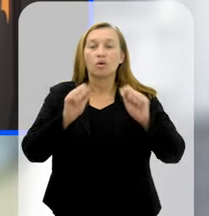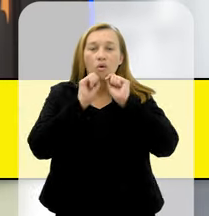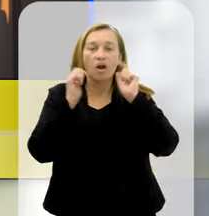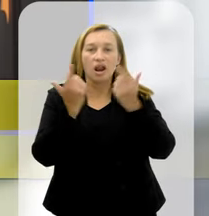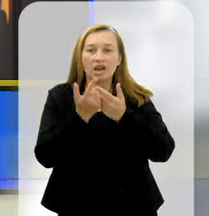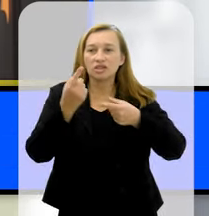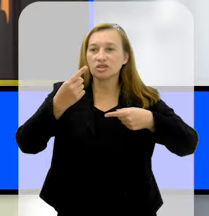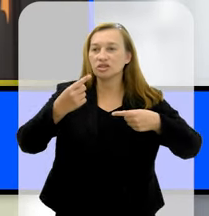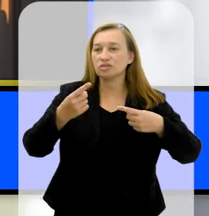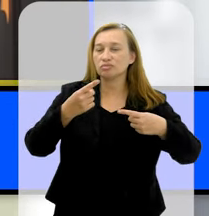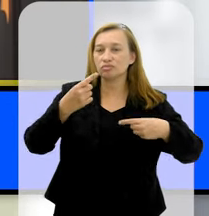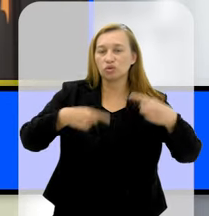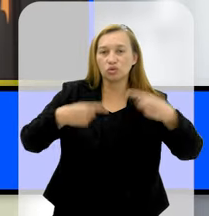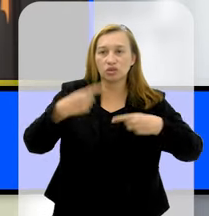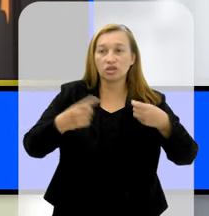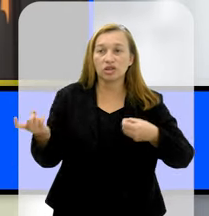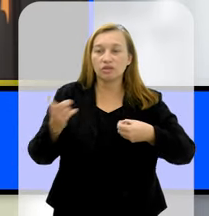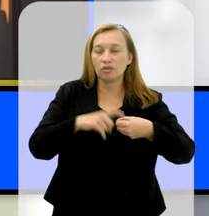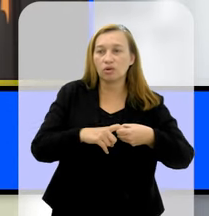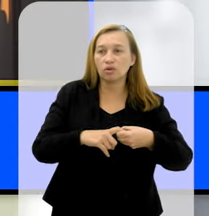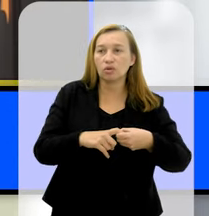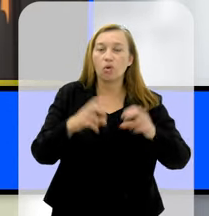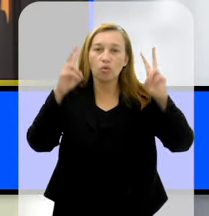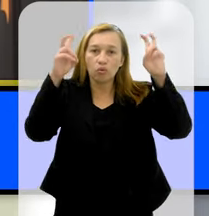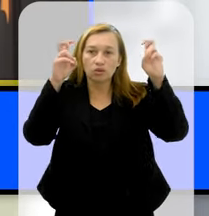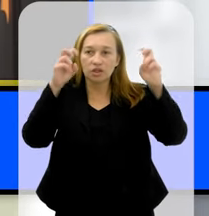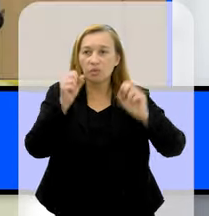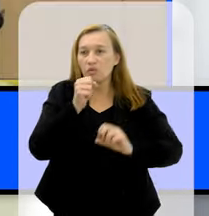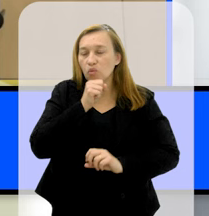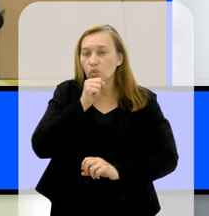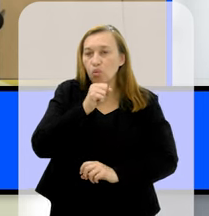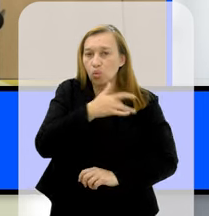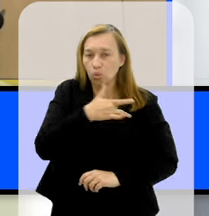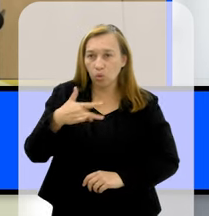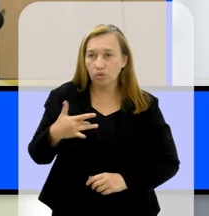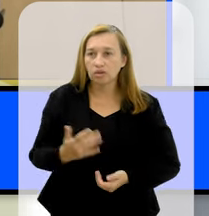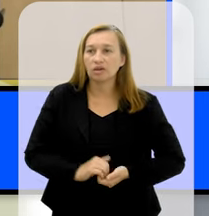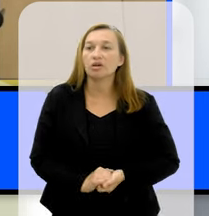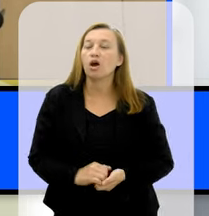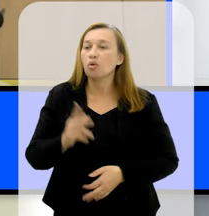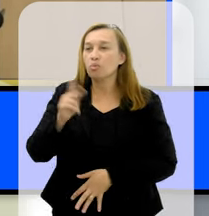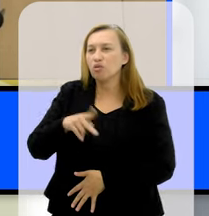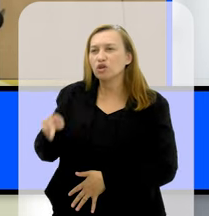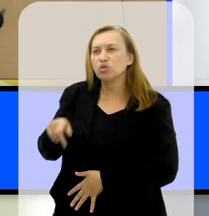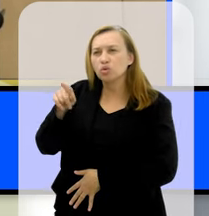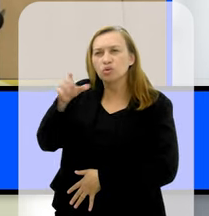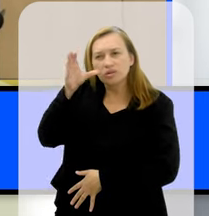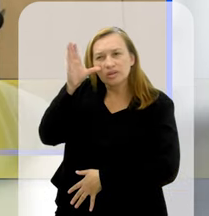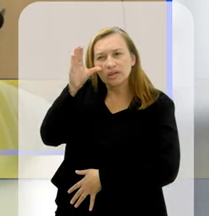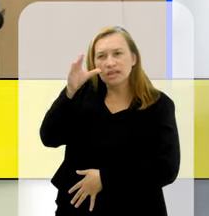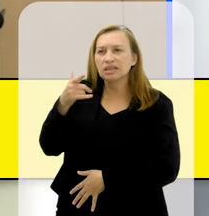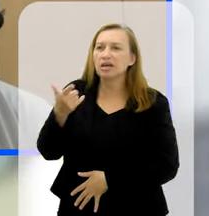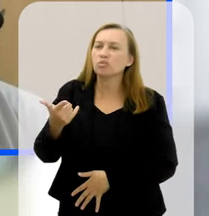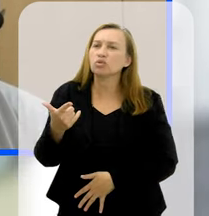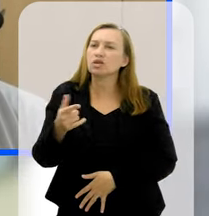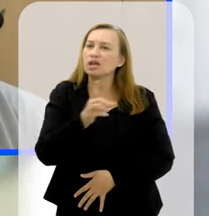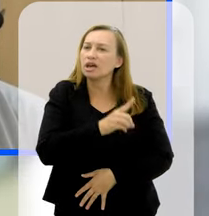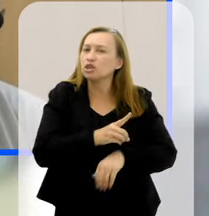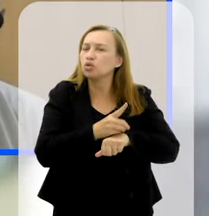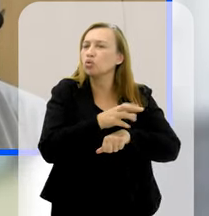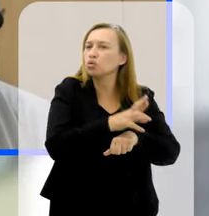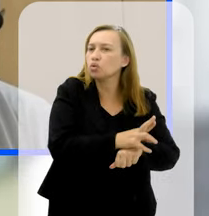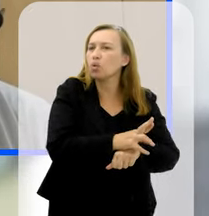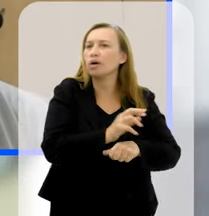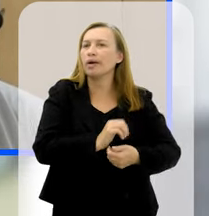O Alerj Debate está de volta com o tema envelhecimento saudável. Bom, professor, o senhor estava interessado em muito o que a